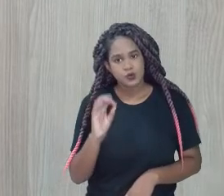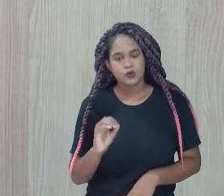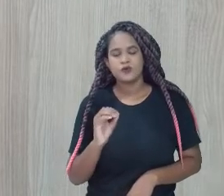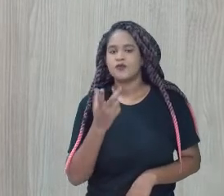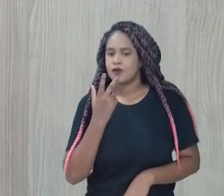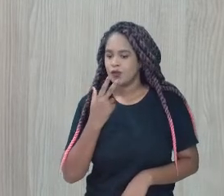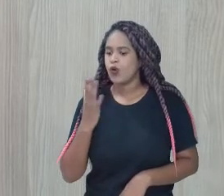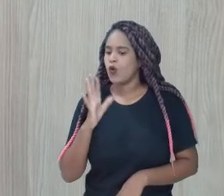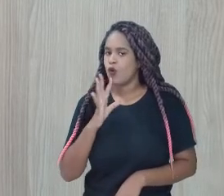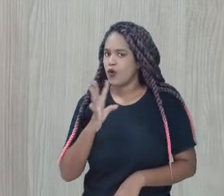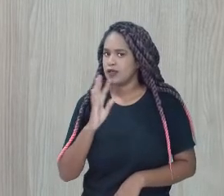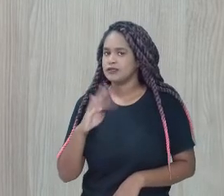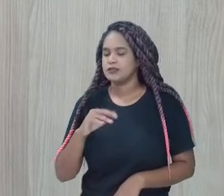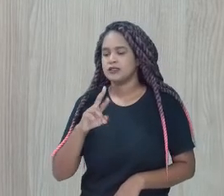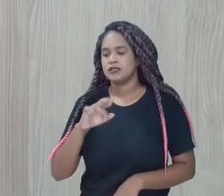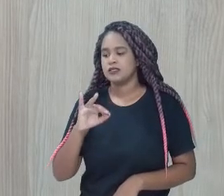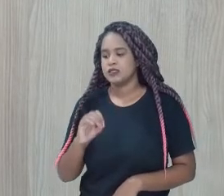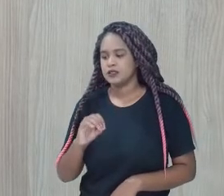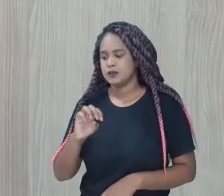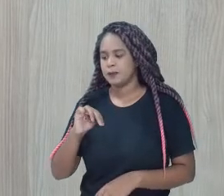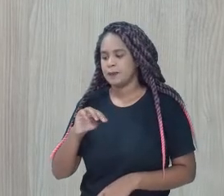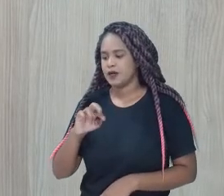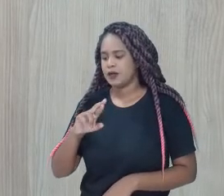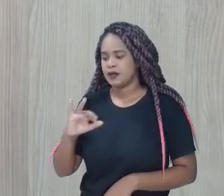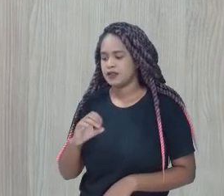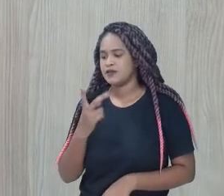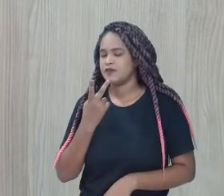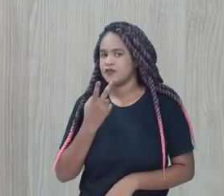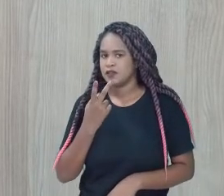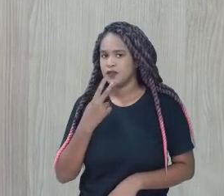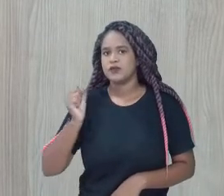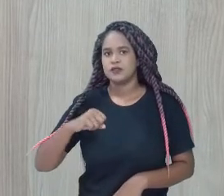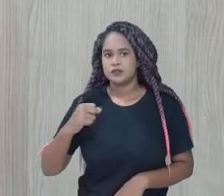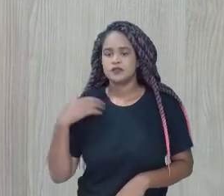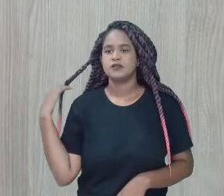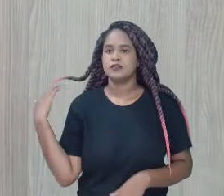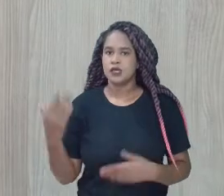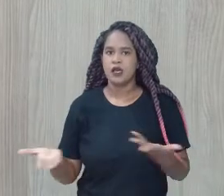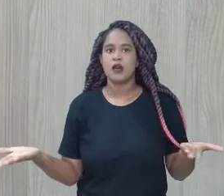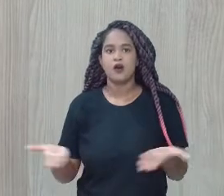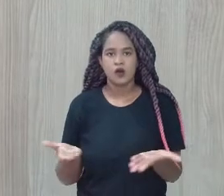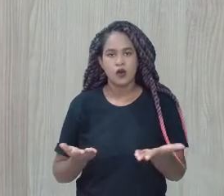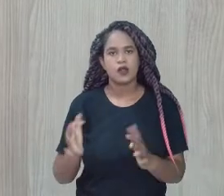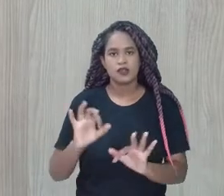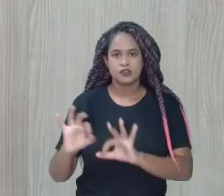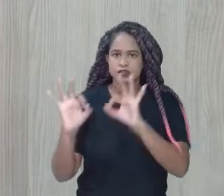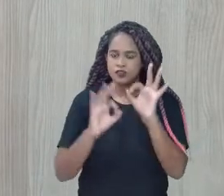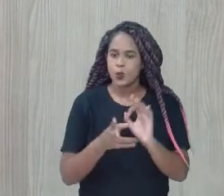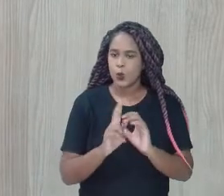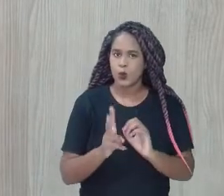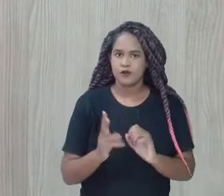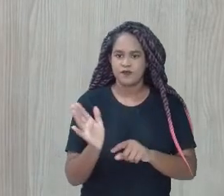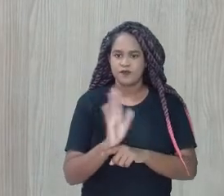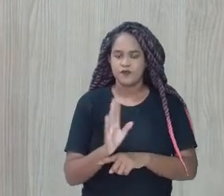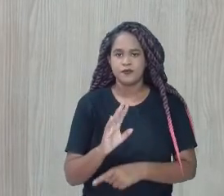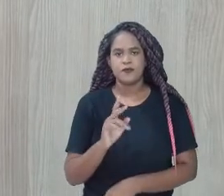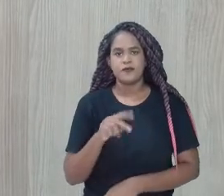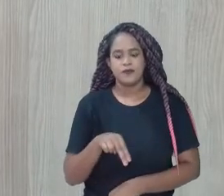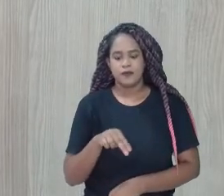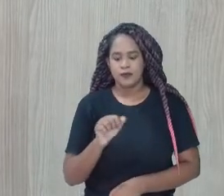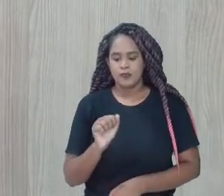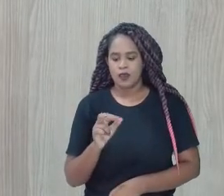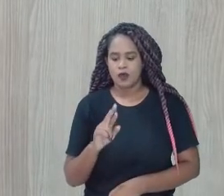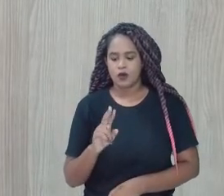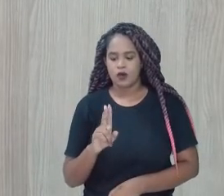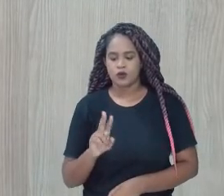Rio e a Maria disseram que sim. A Maria disse que já está assistindo uma espécie de continuação do Naruto, uma espécie legal, de Maria.